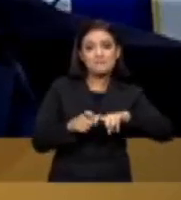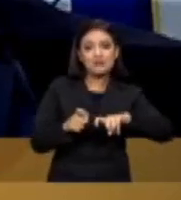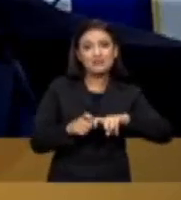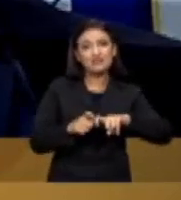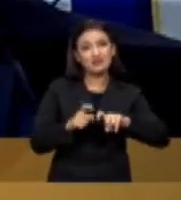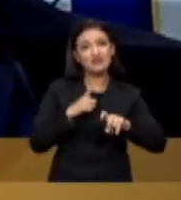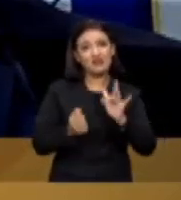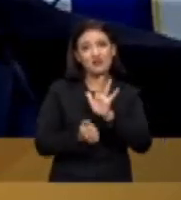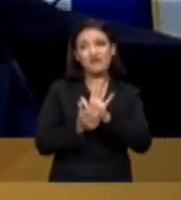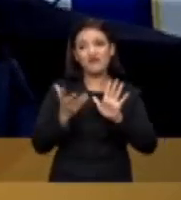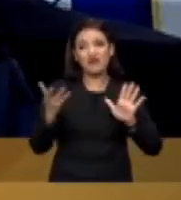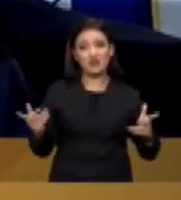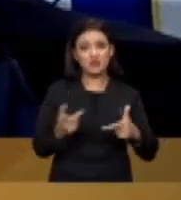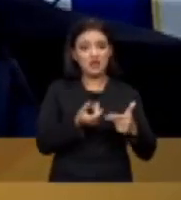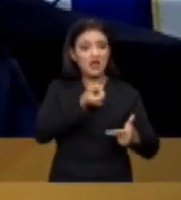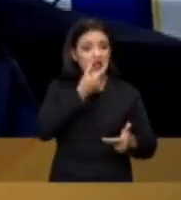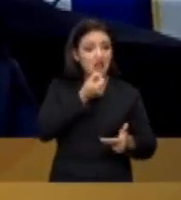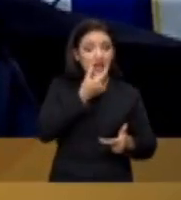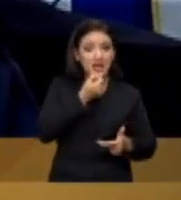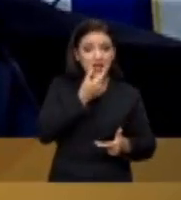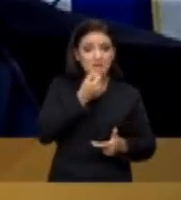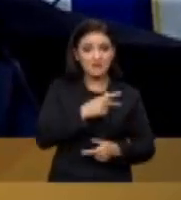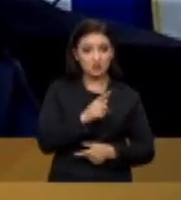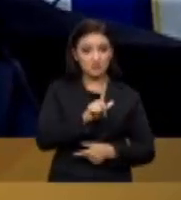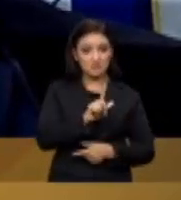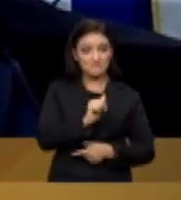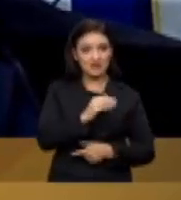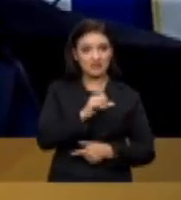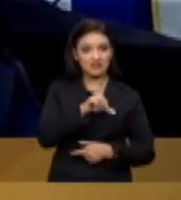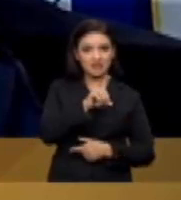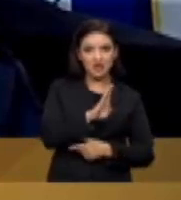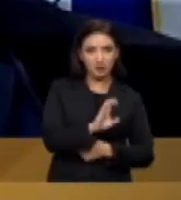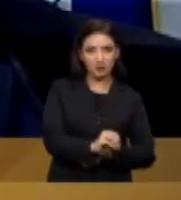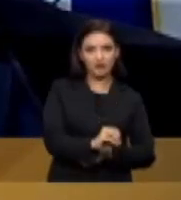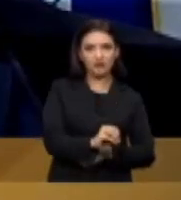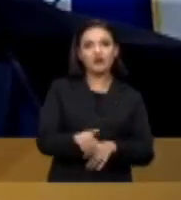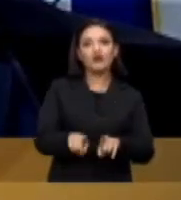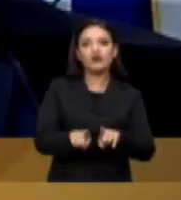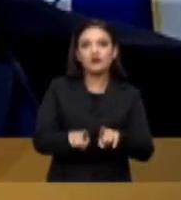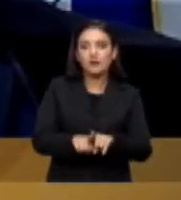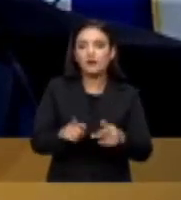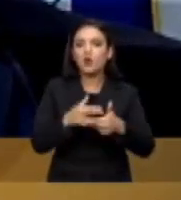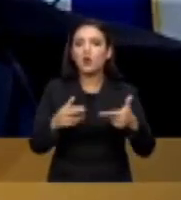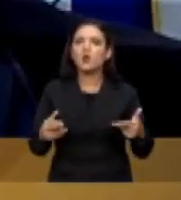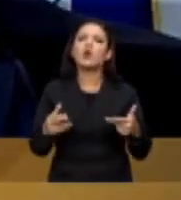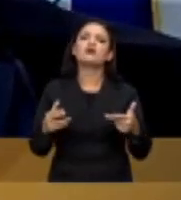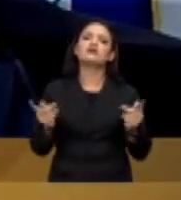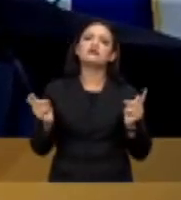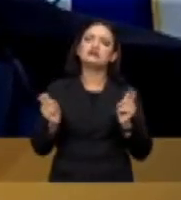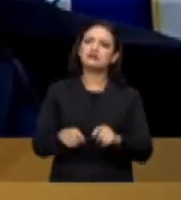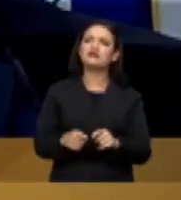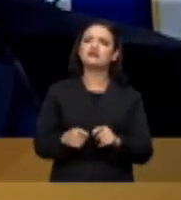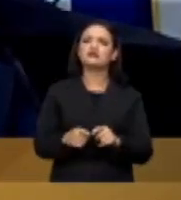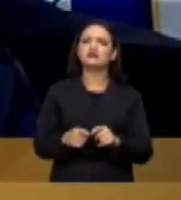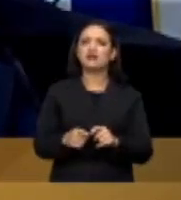casos de placebos e casos de resistência que evoca, entre muitas hipóteses de,